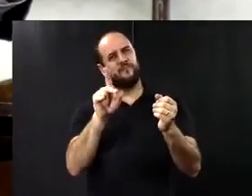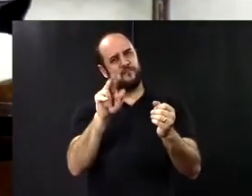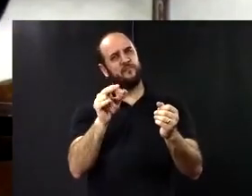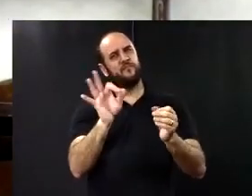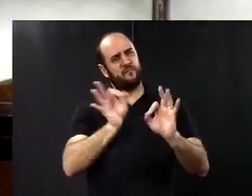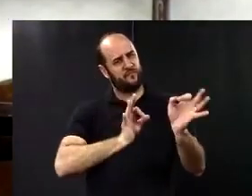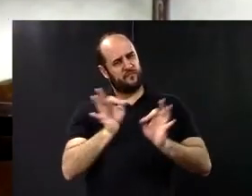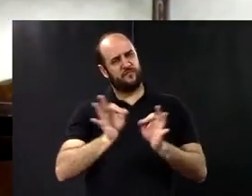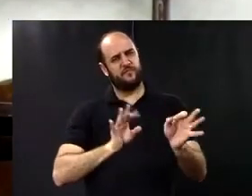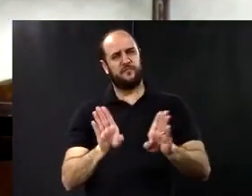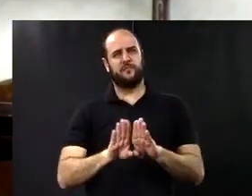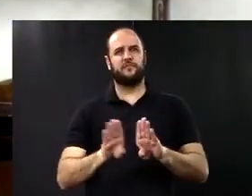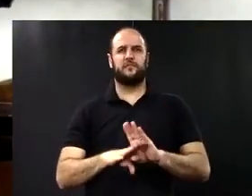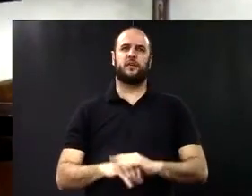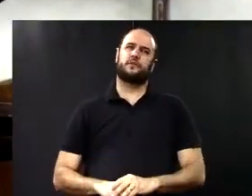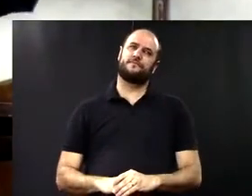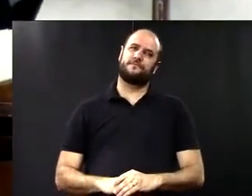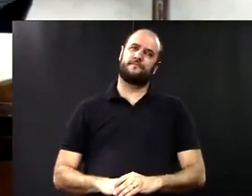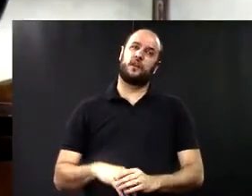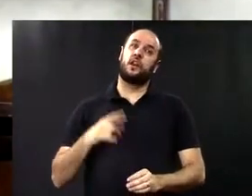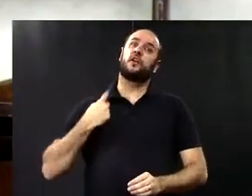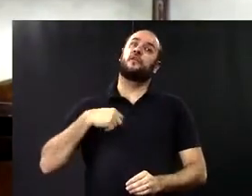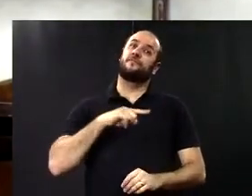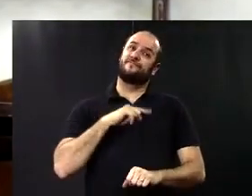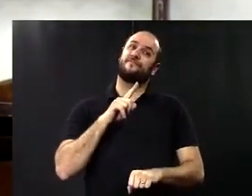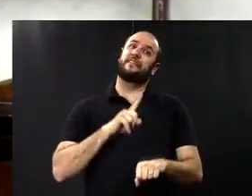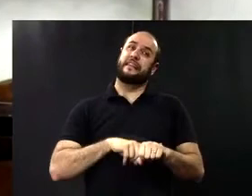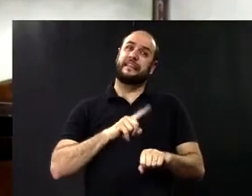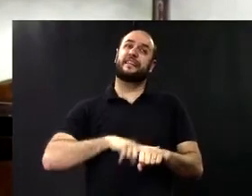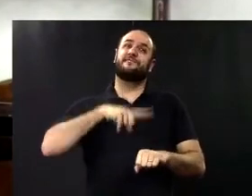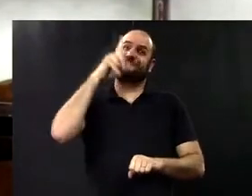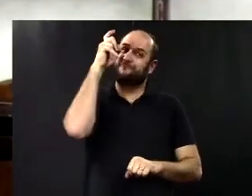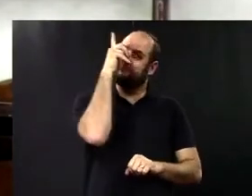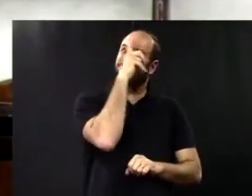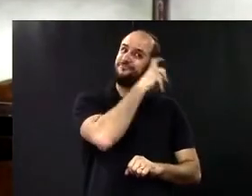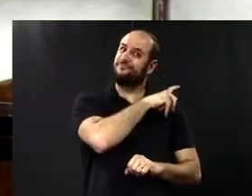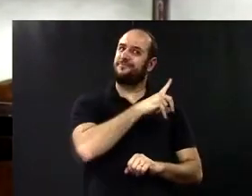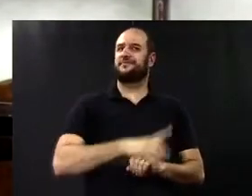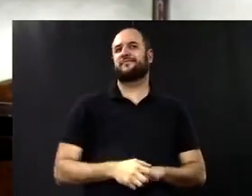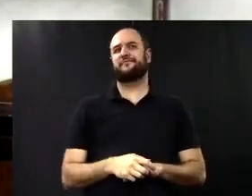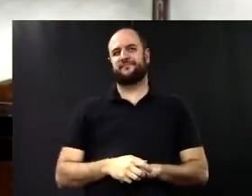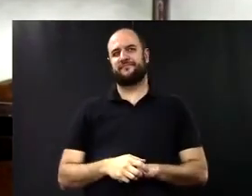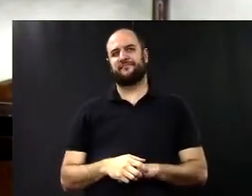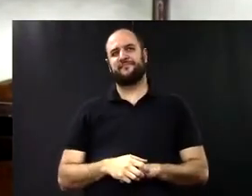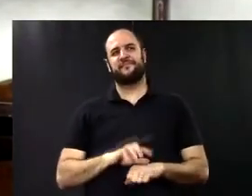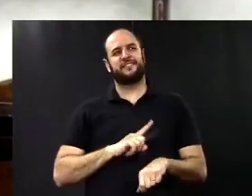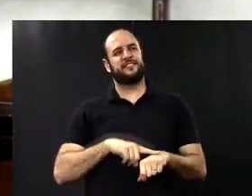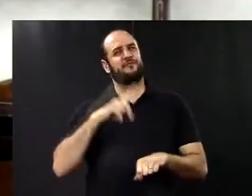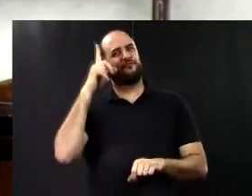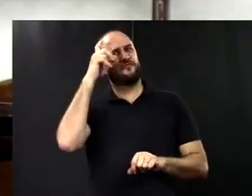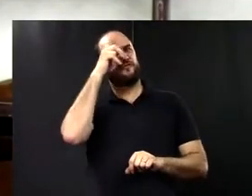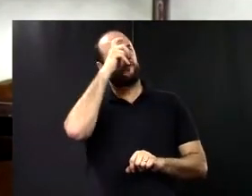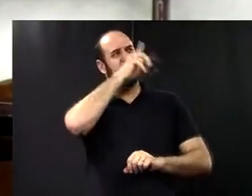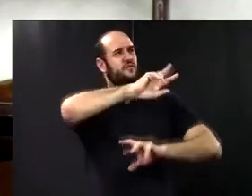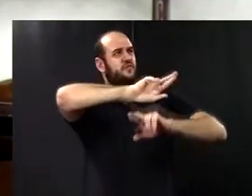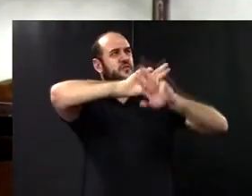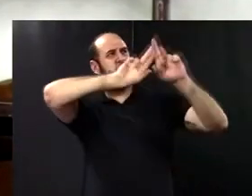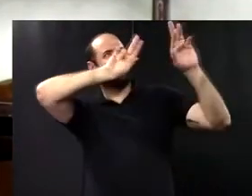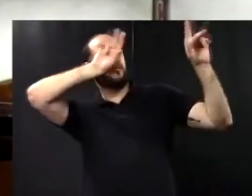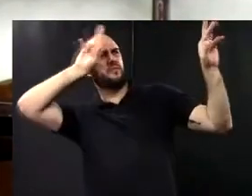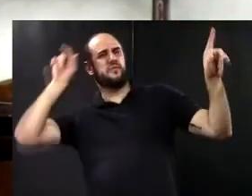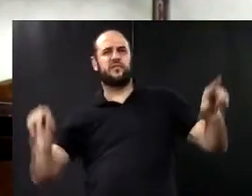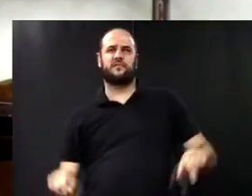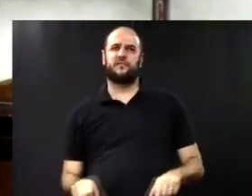Nós estamos passando por um tempo de crise. São crises diversas. Essa